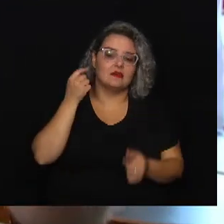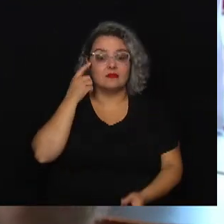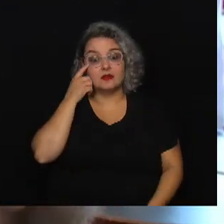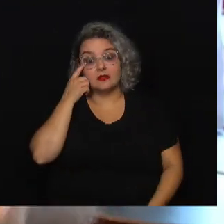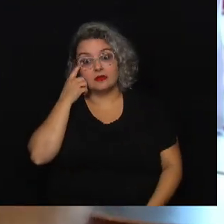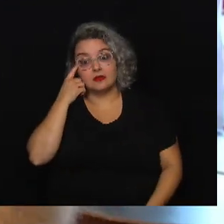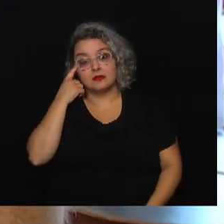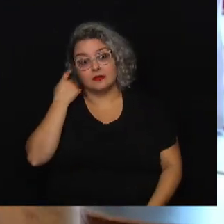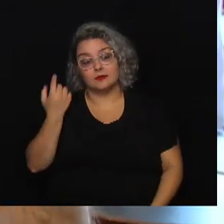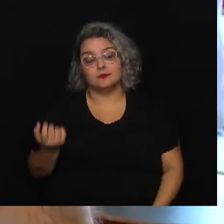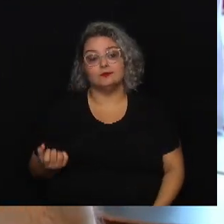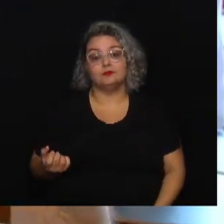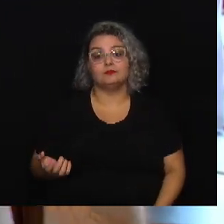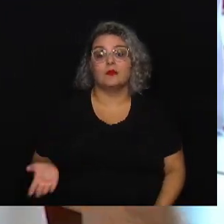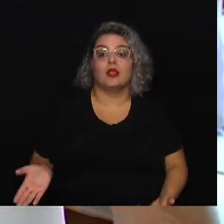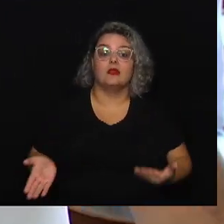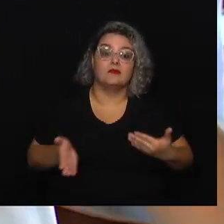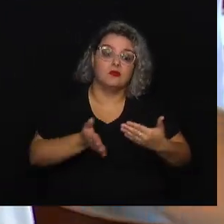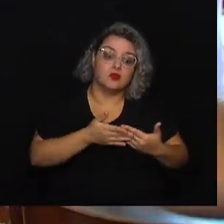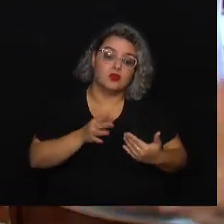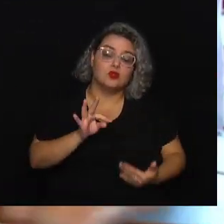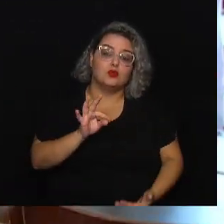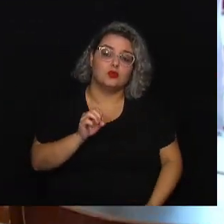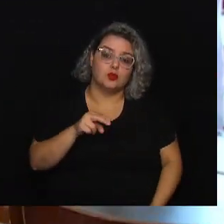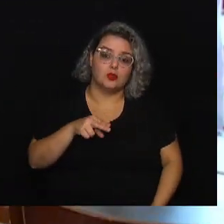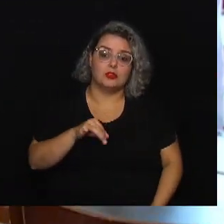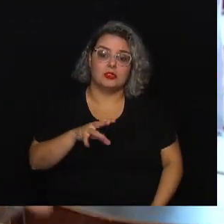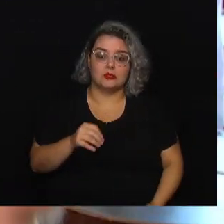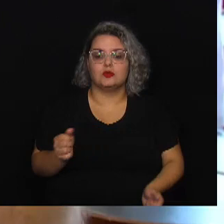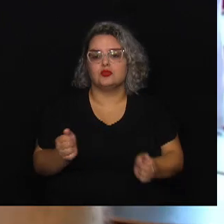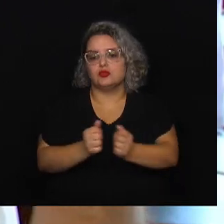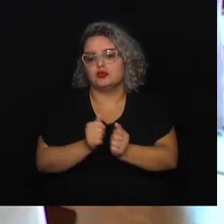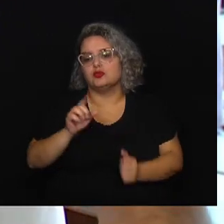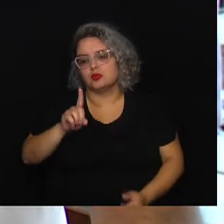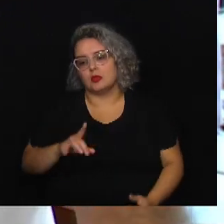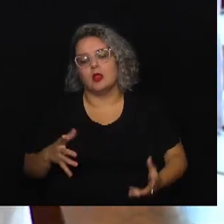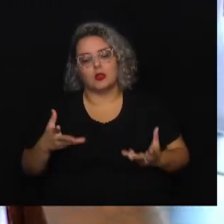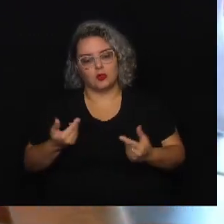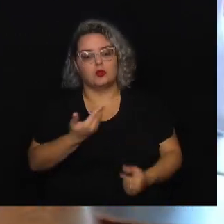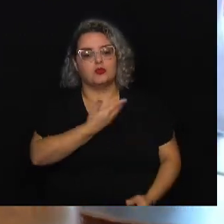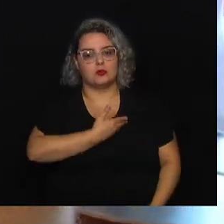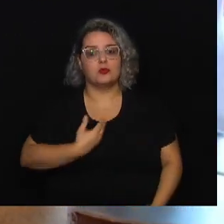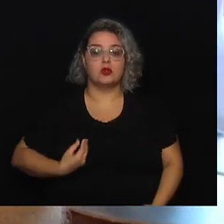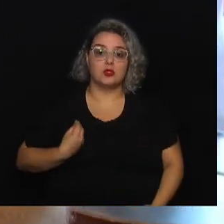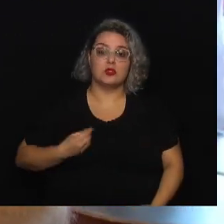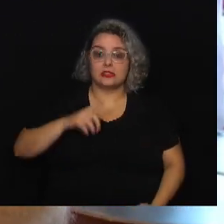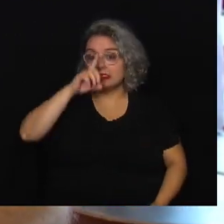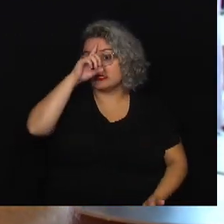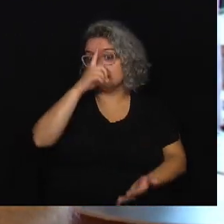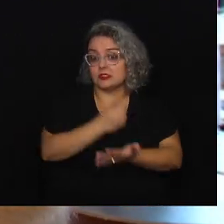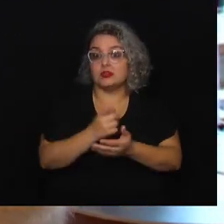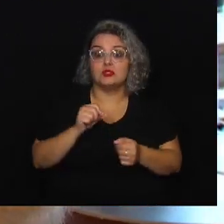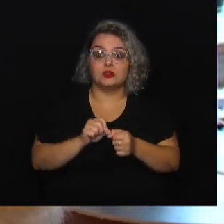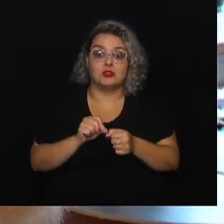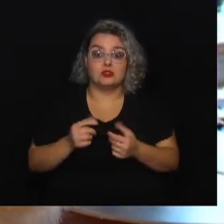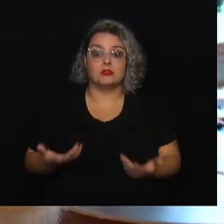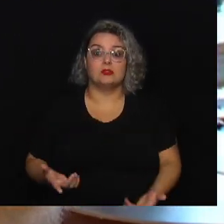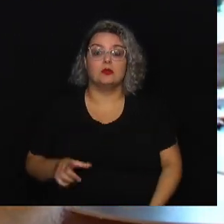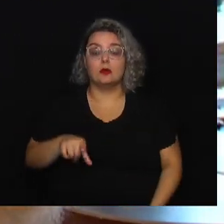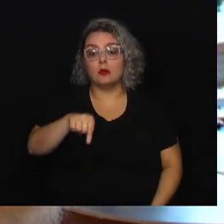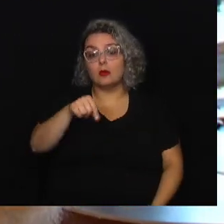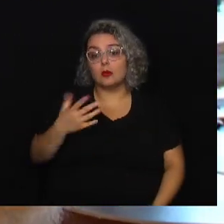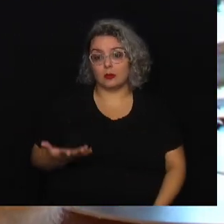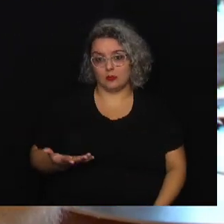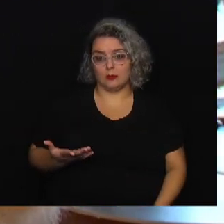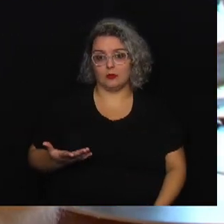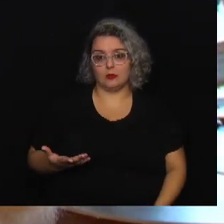fechamento, infelizmente, do Tonicos, a gente, junto com a diretoria, com todos os amigos presentes, a gente decidiu fazer uma escolha ao